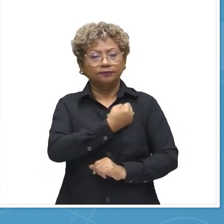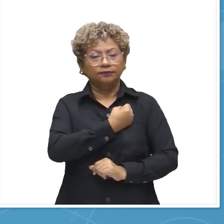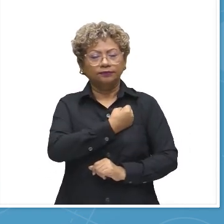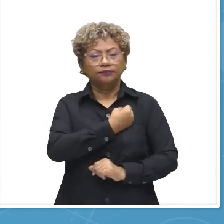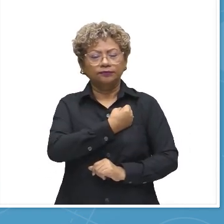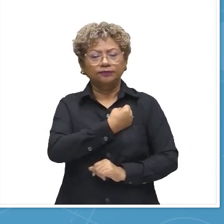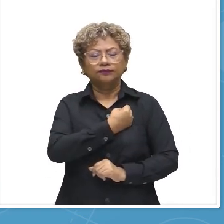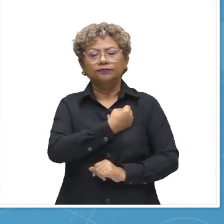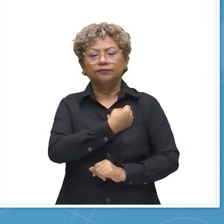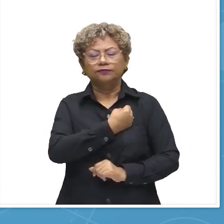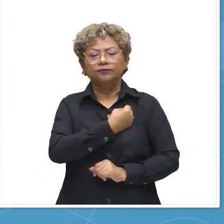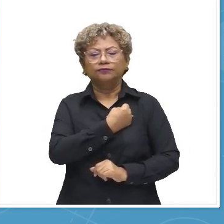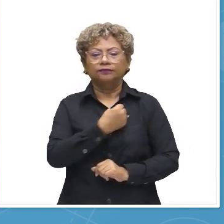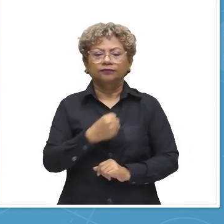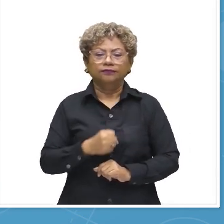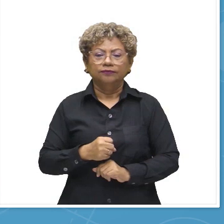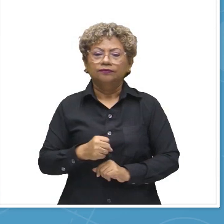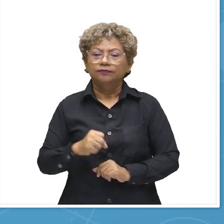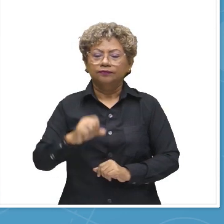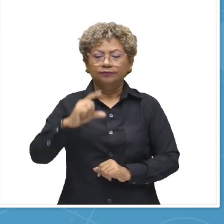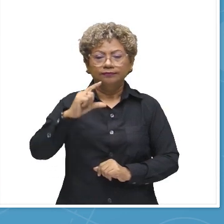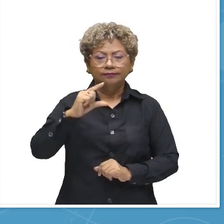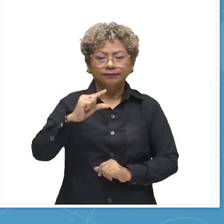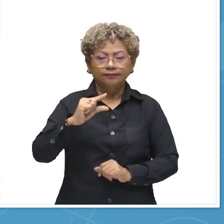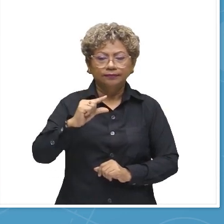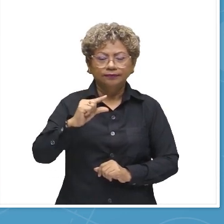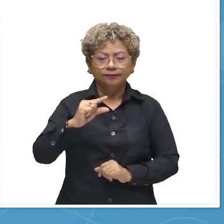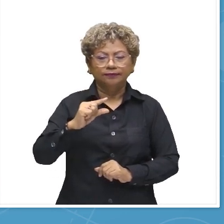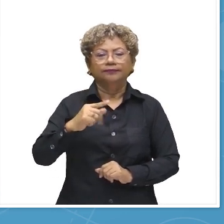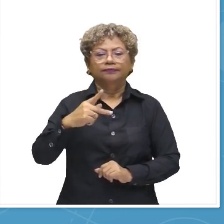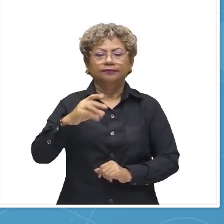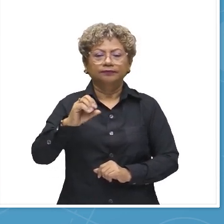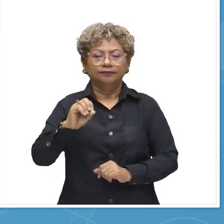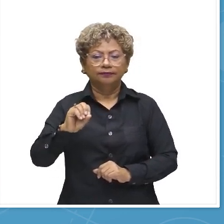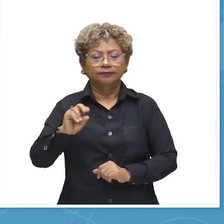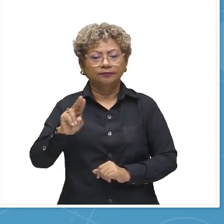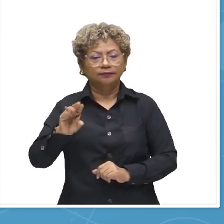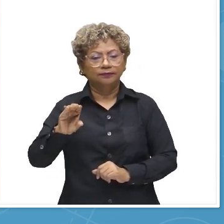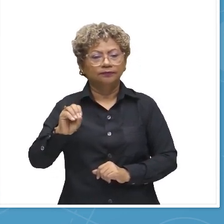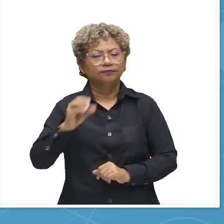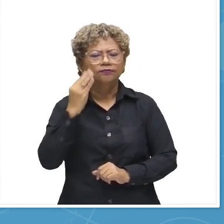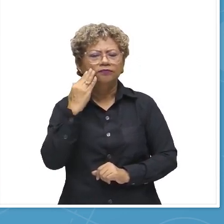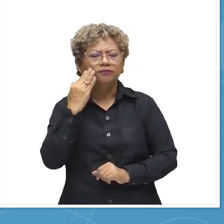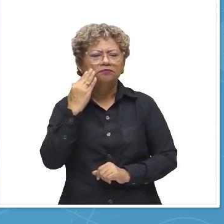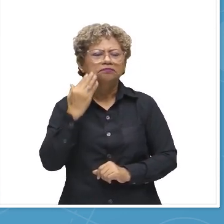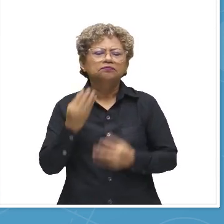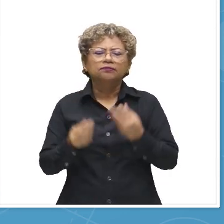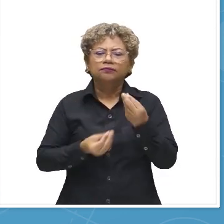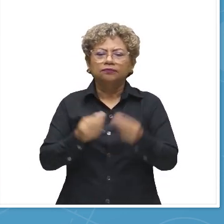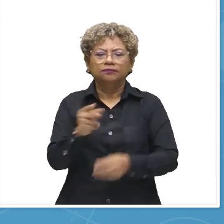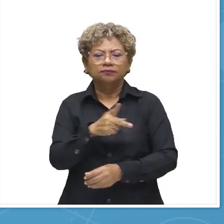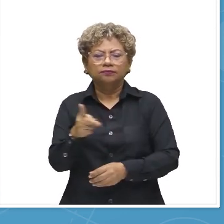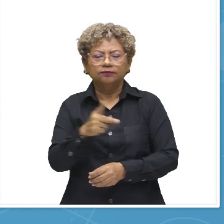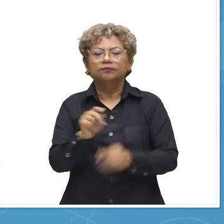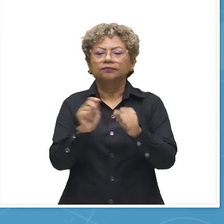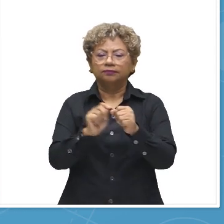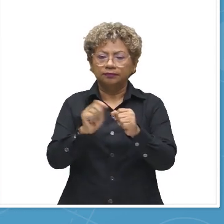vamos dizer assim, menores, né? Para os números ficarem menores. Então, como é que a gente faz essa